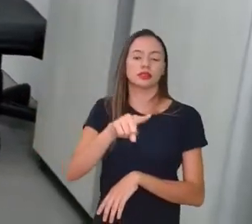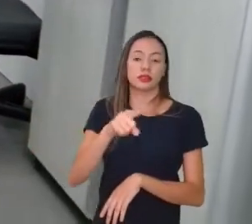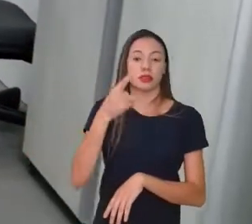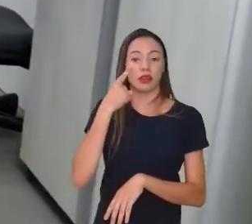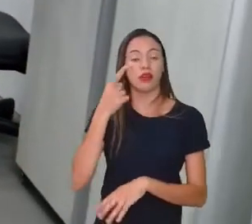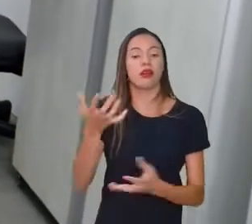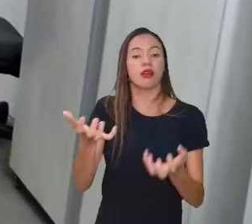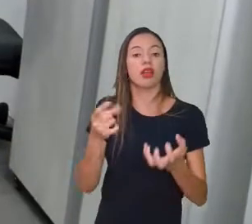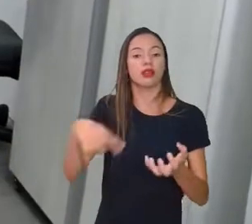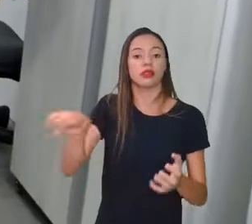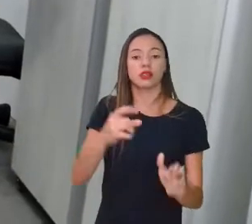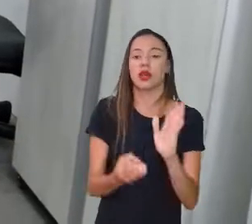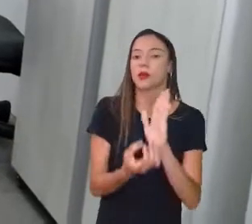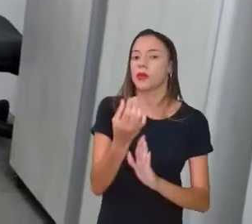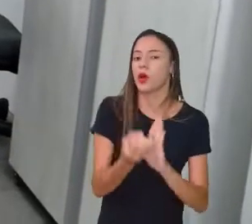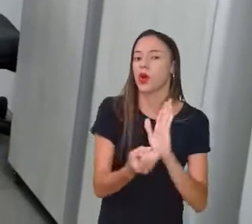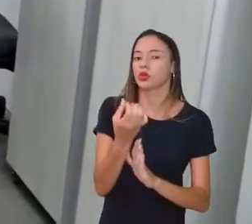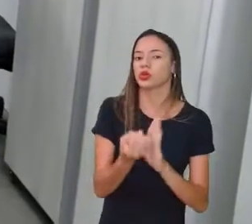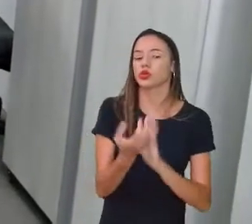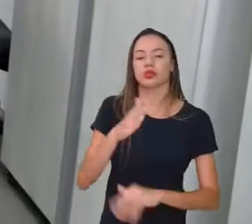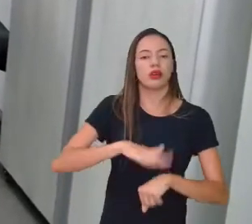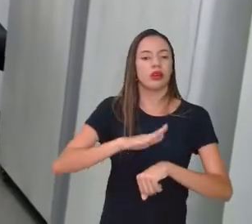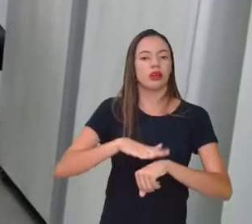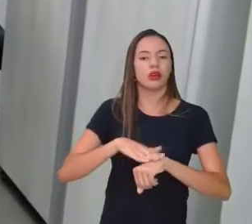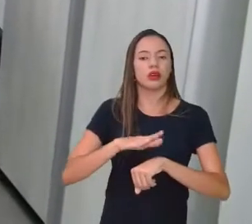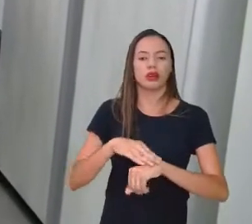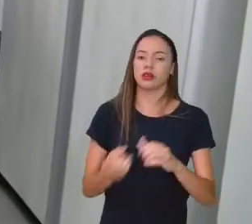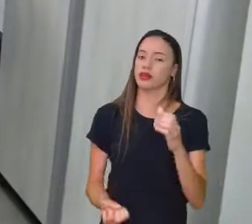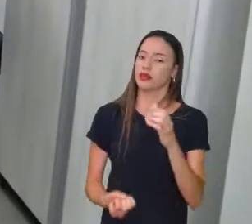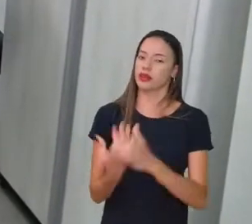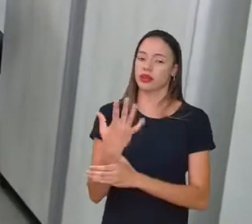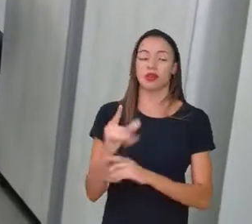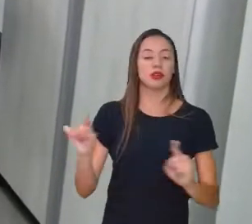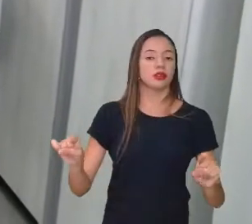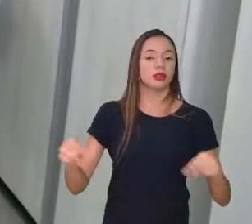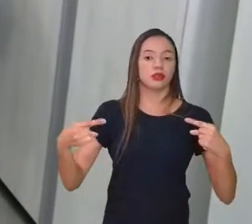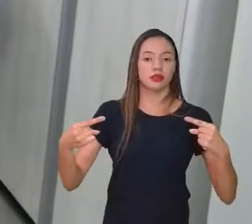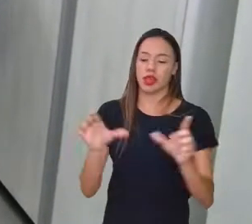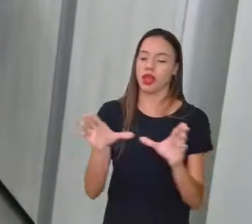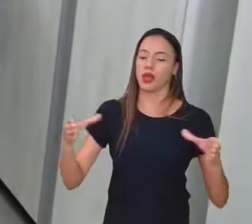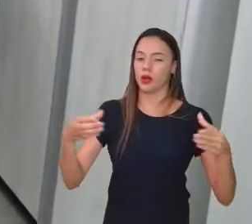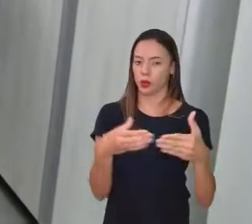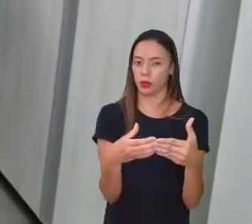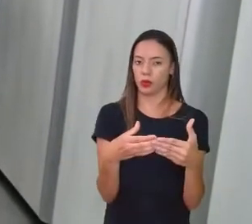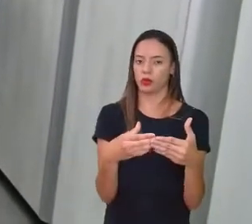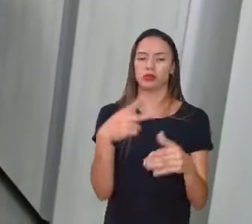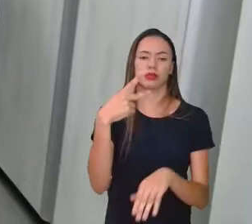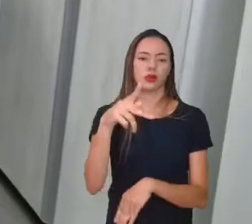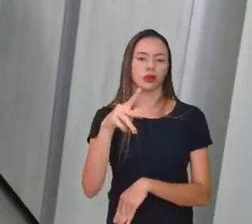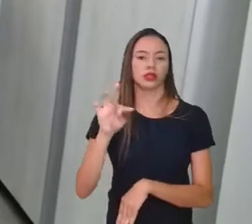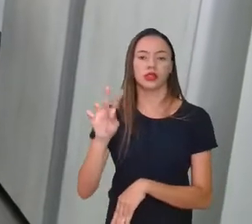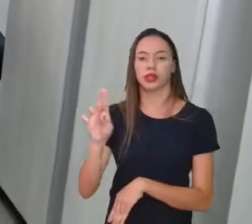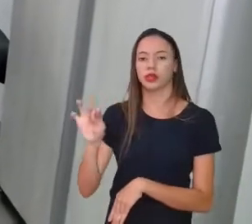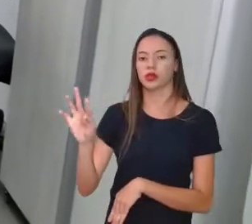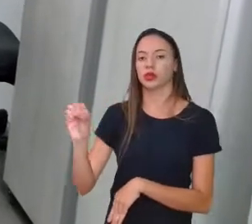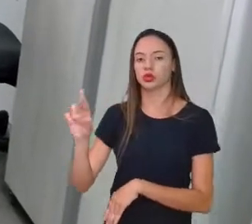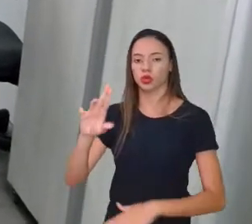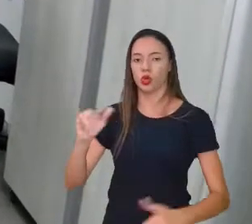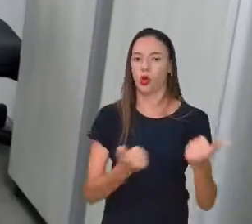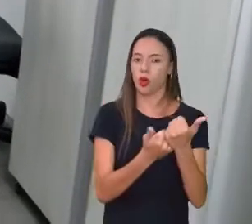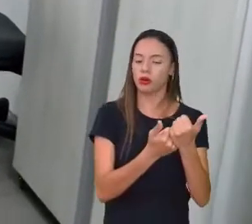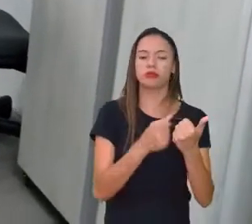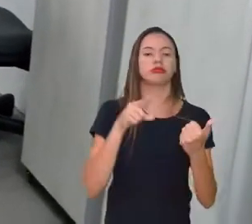produzam, criem. E esse desafio é em grupo. com o seu tutor, encontrem a melhor